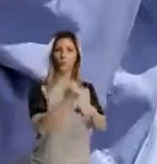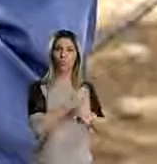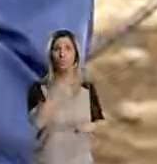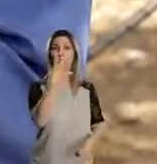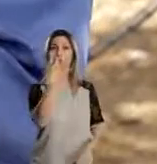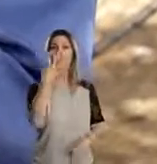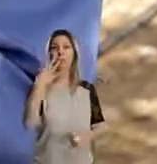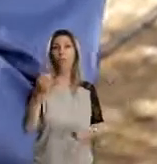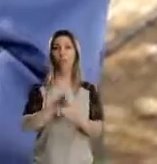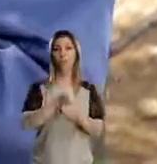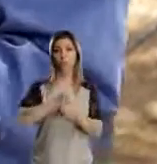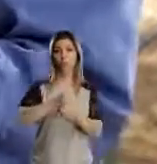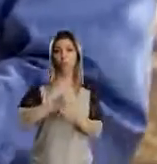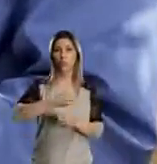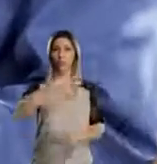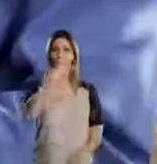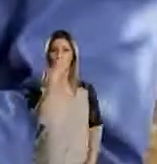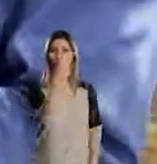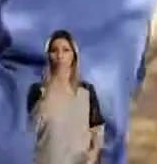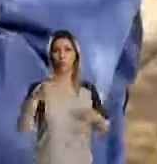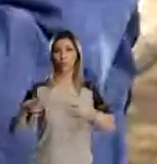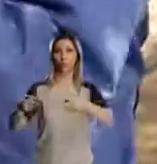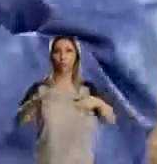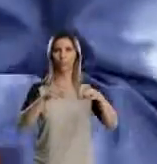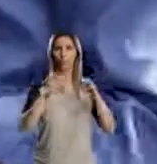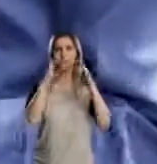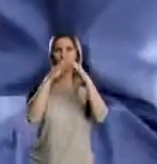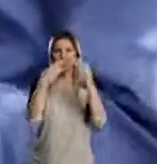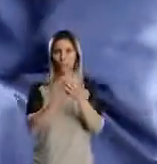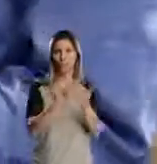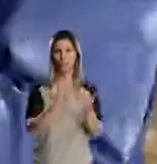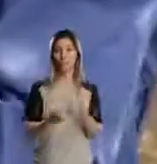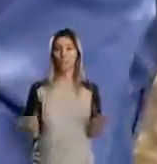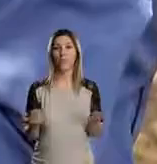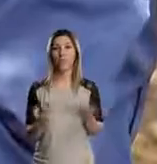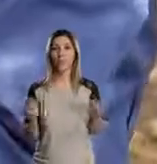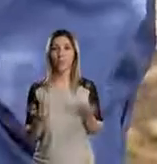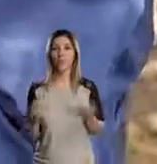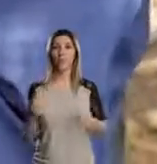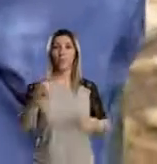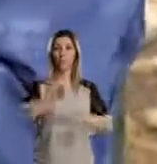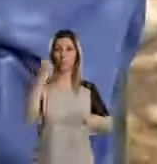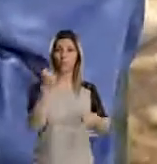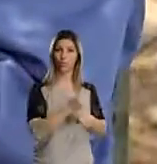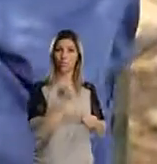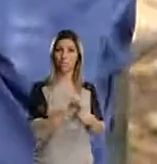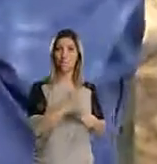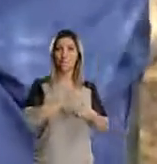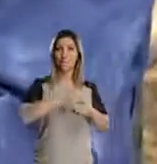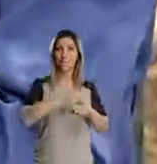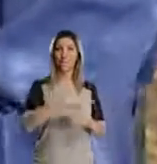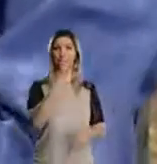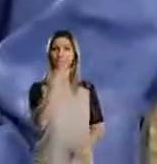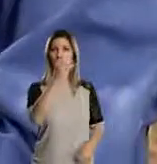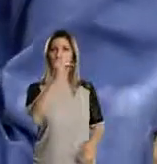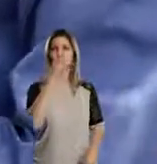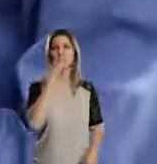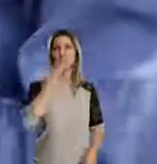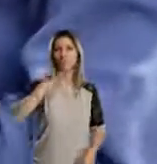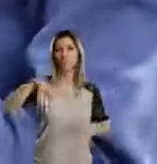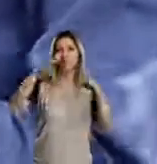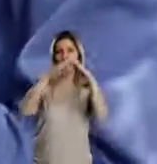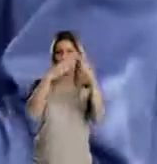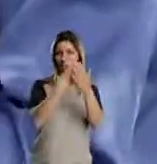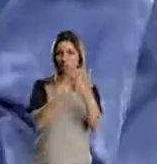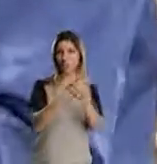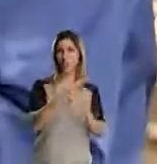SIS. A senhora vai ter acesso a toda a sua vida, ao seu prontuário médico, e o médico que for atender a senhora também vai ter acesso.